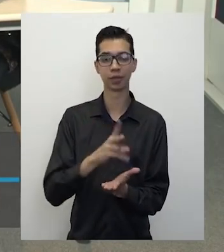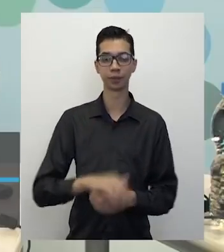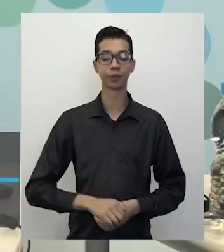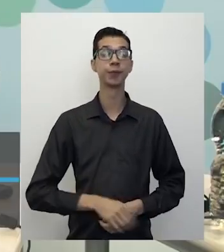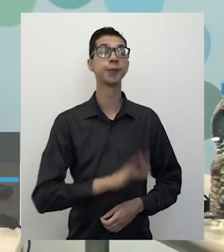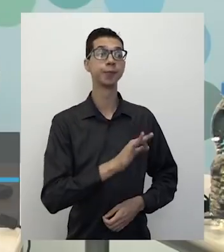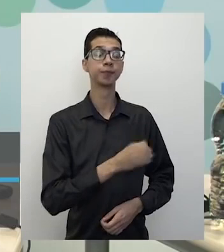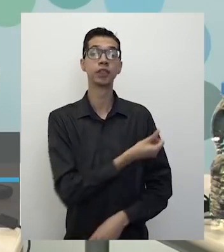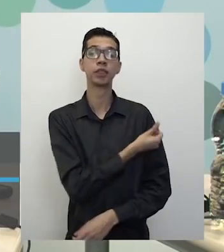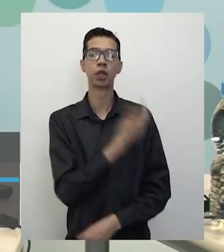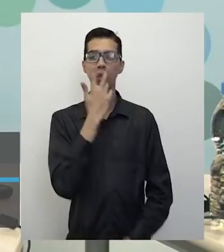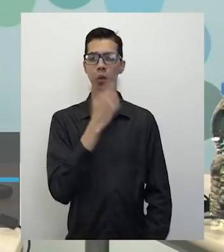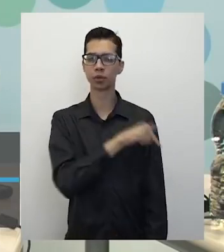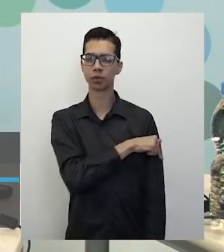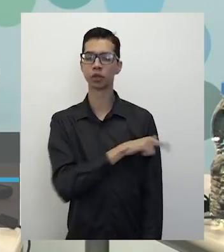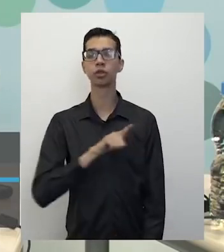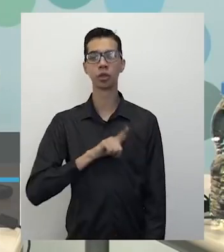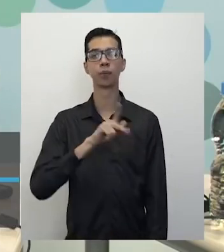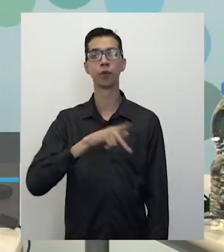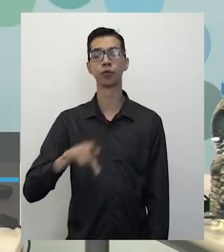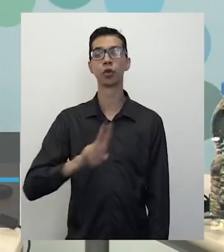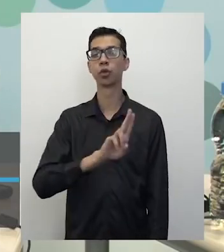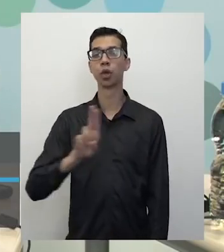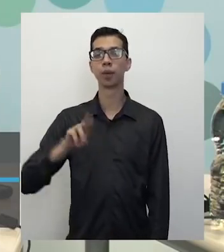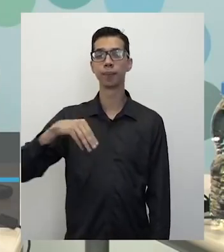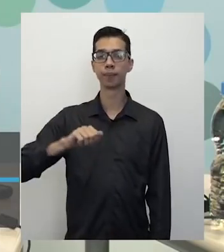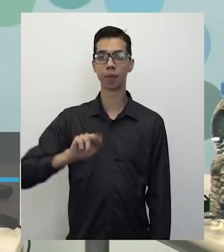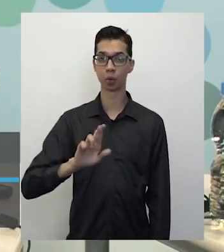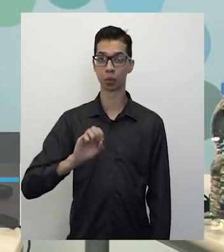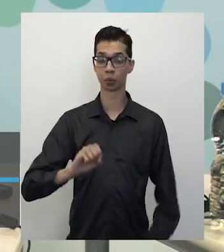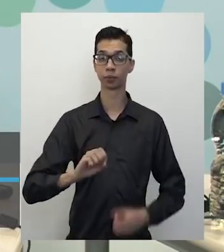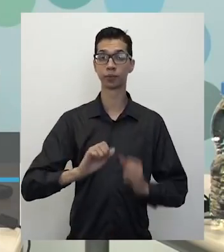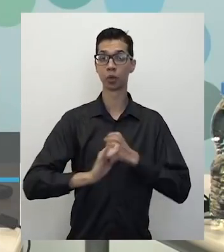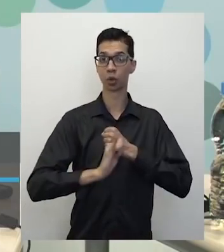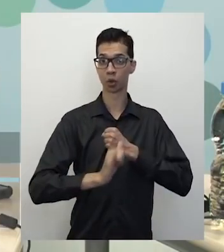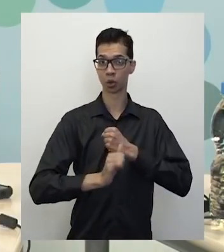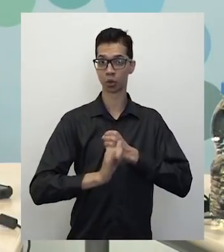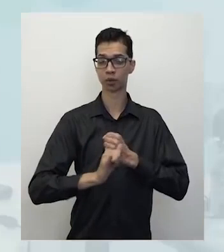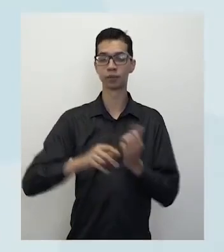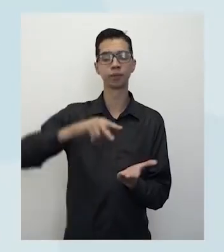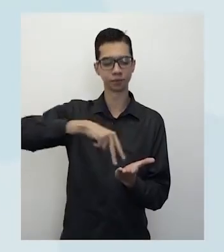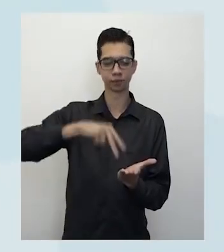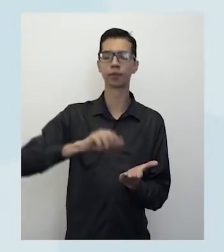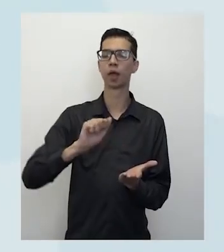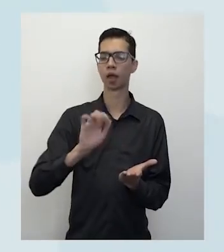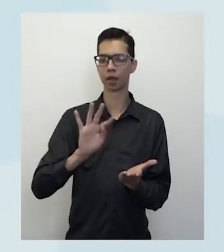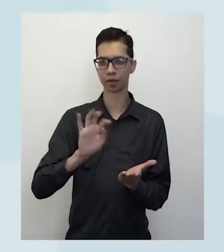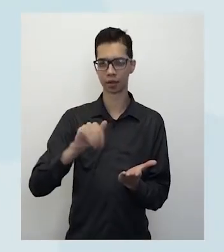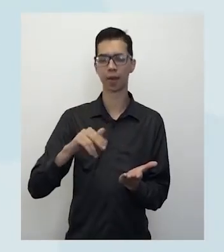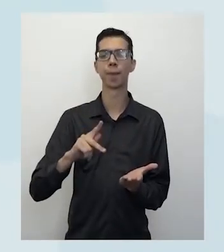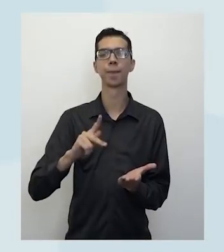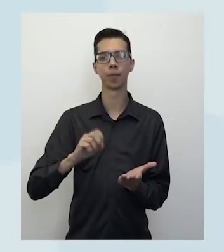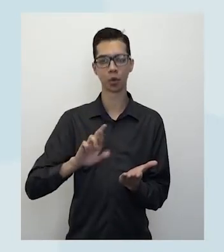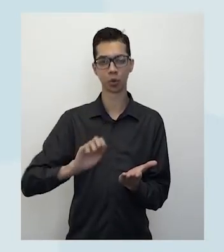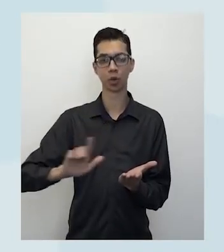professor Mauro leu uma crônica que era atemporal. Trata de acontecimentos corriqueiros e comuns do cotidiano.